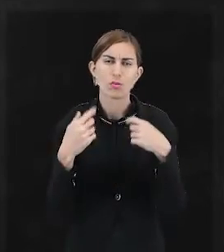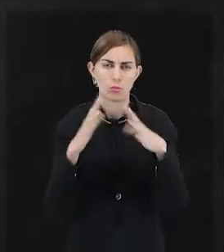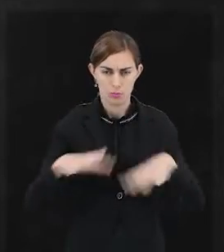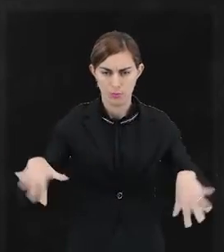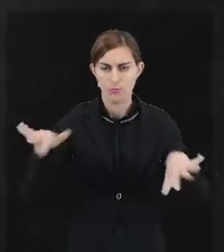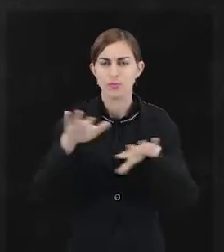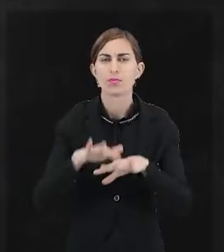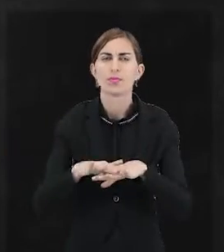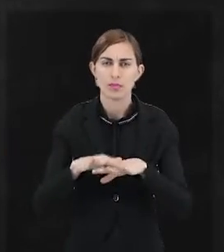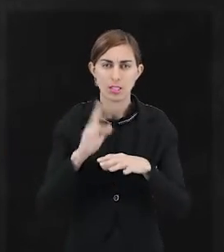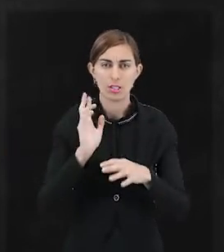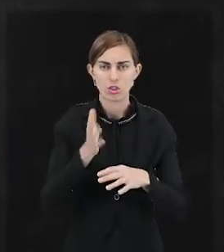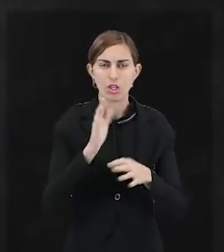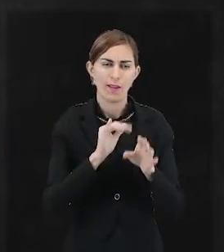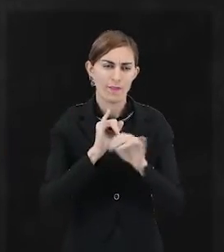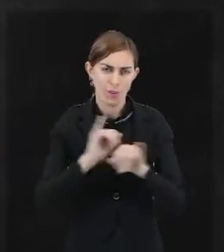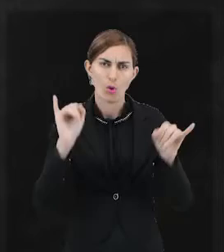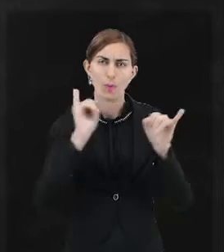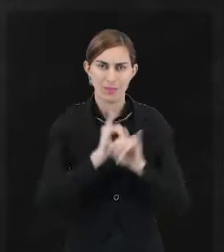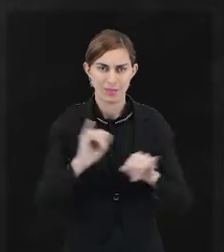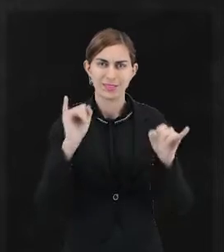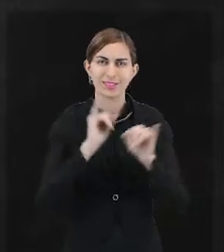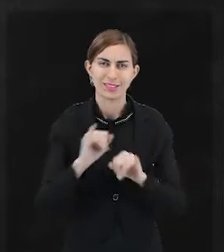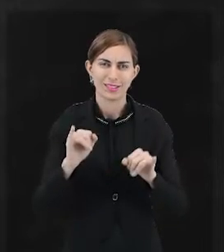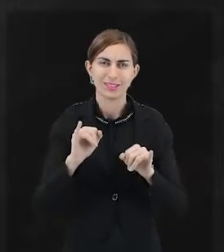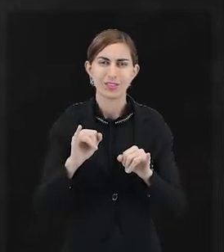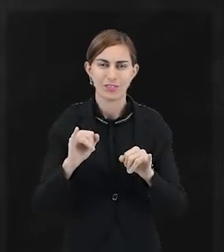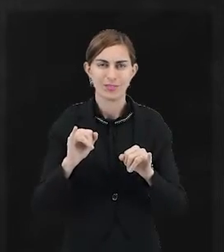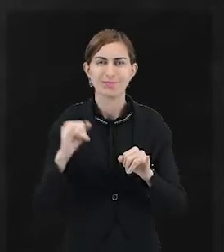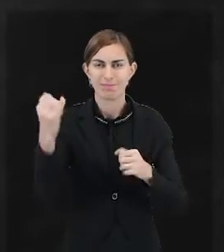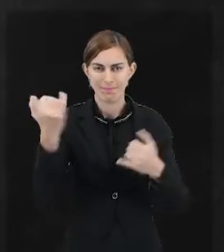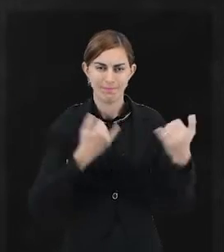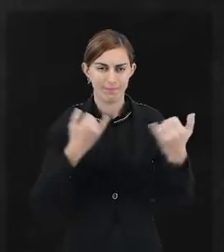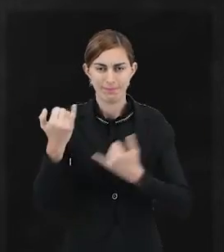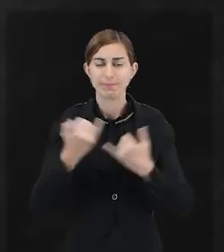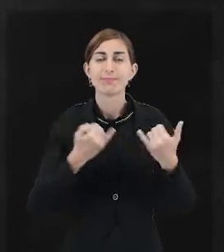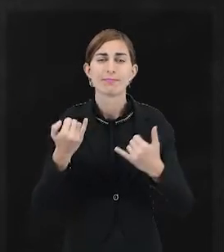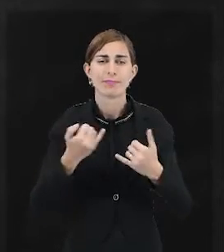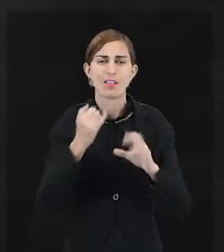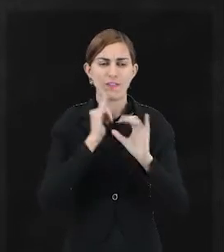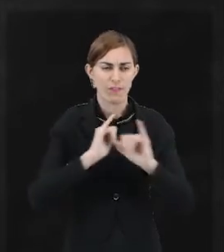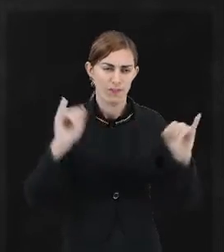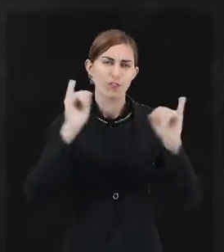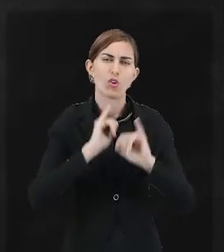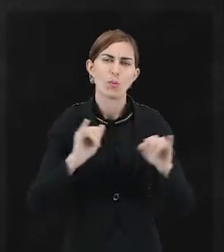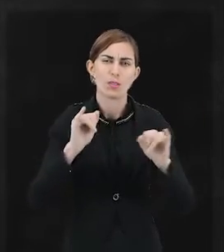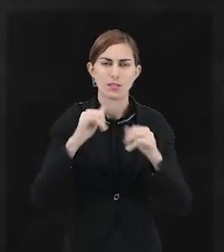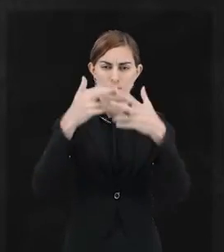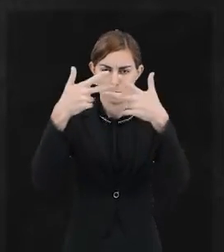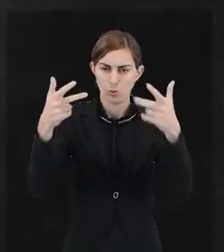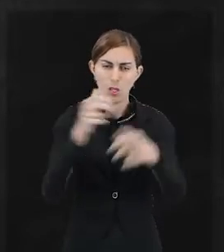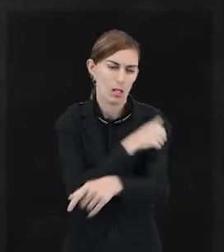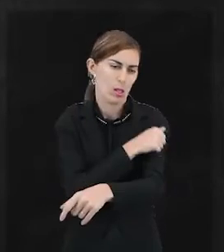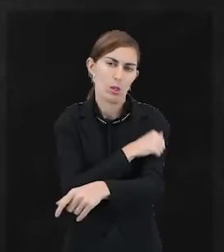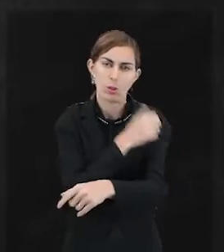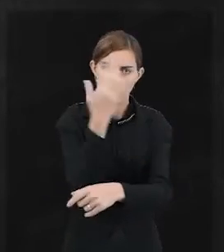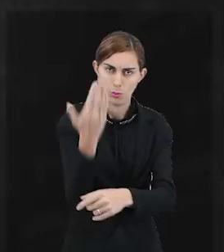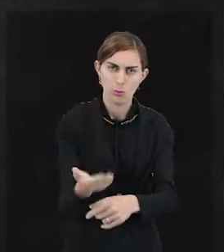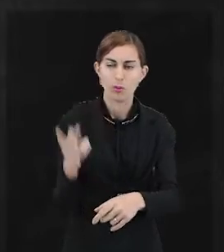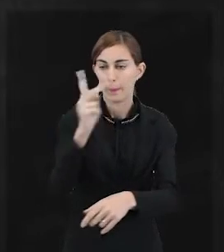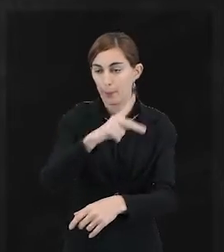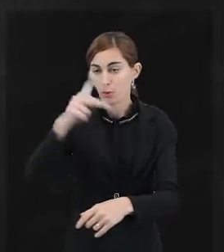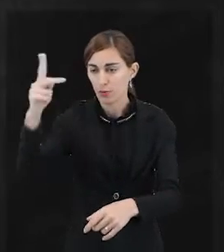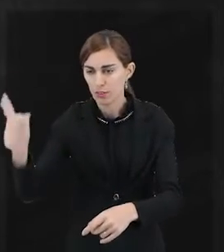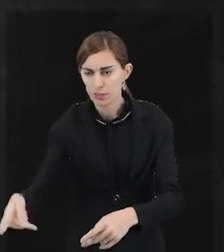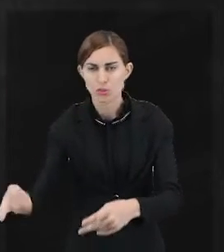em geral, eles já recebem as informações através de filtros. Ou seja, a informação sobre um determinado aluno, ela passa